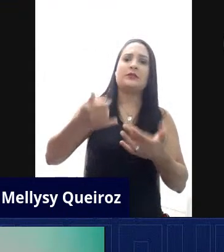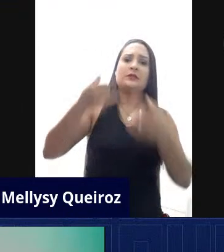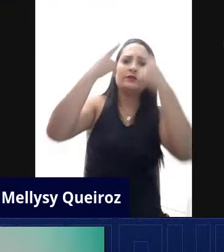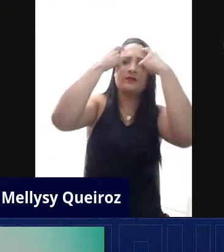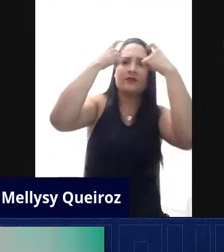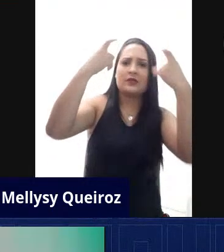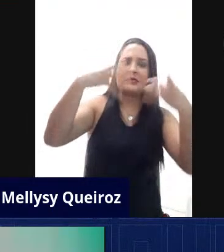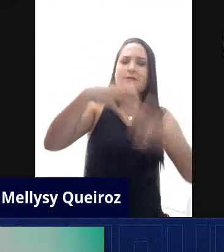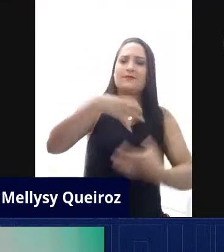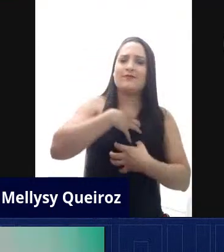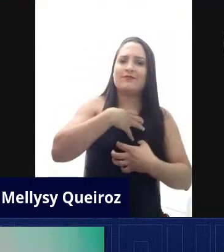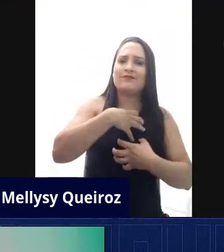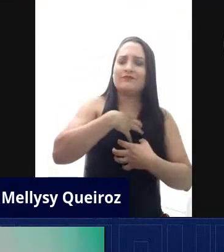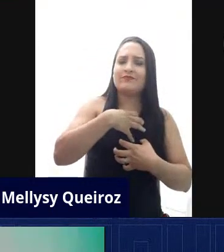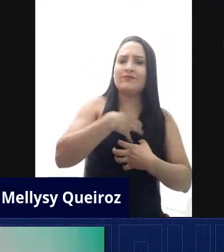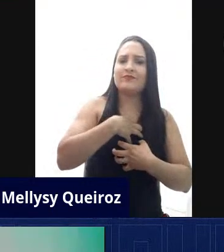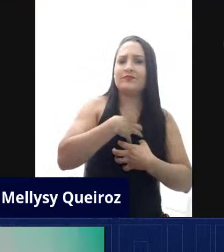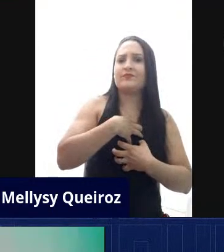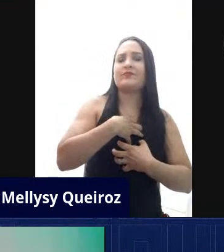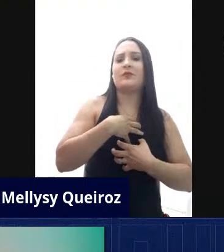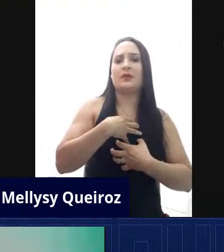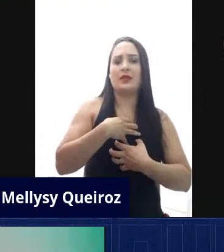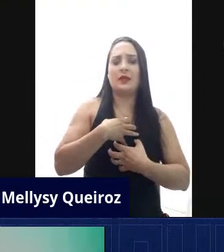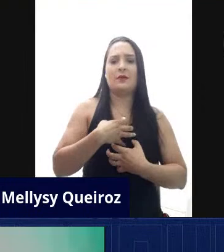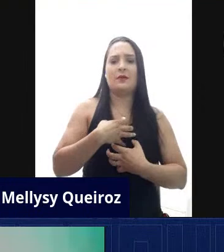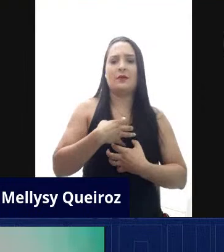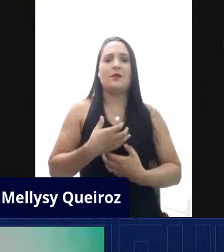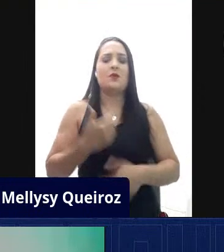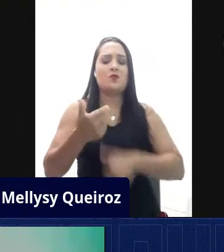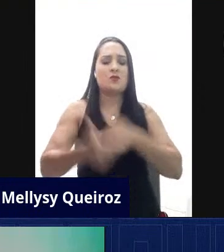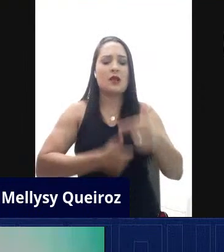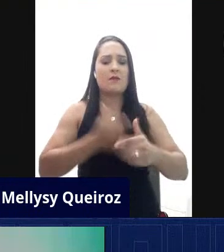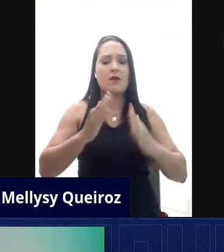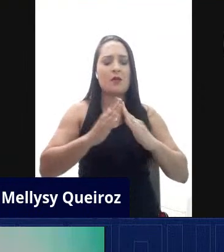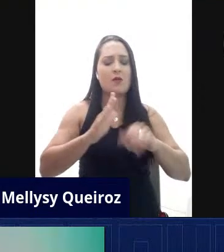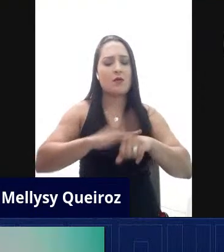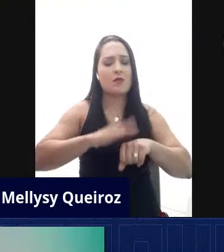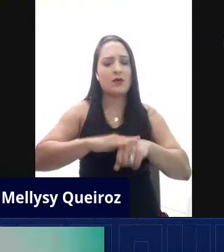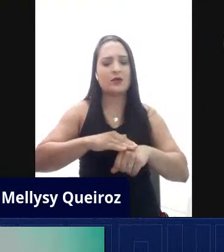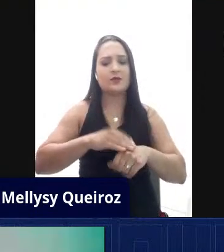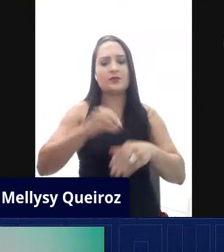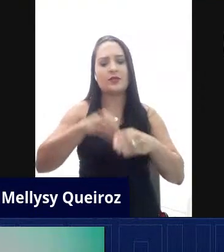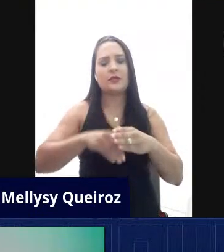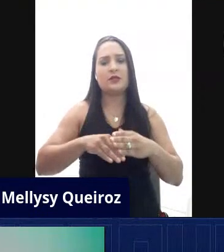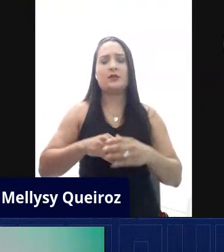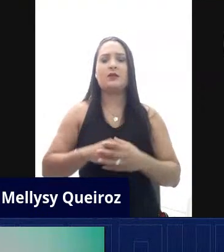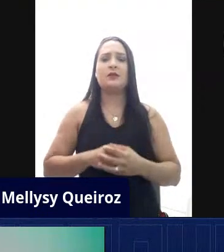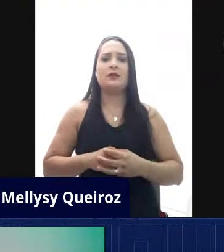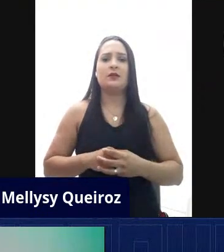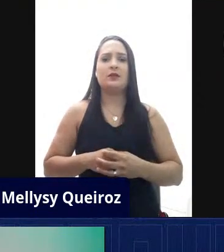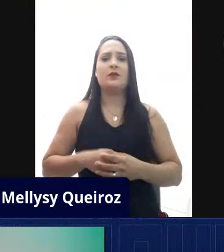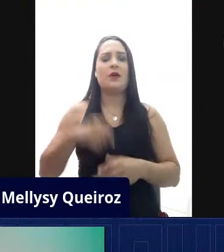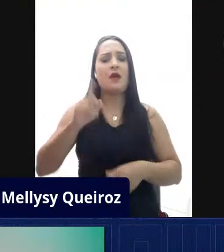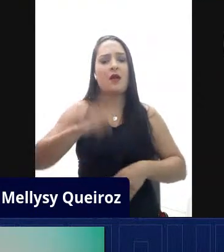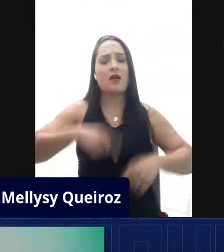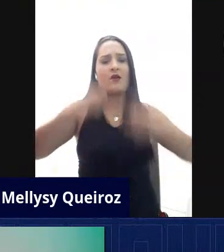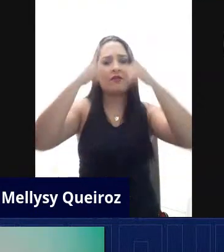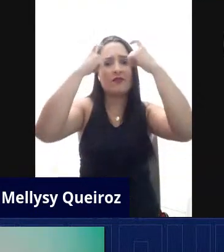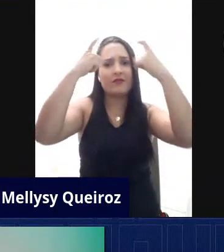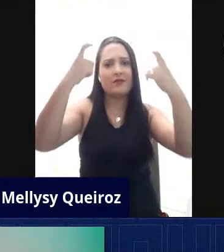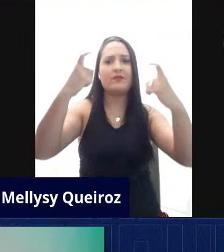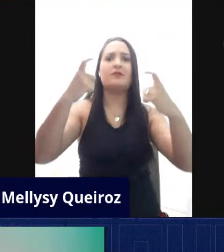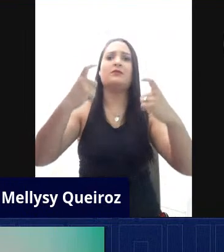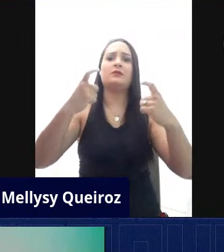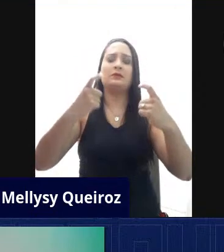exploração doméstica, do trabalho doméstico, né, nos lares, também é uma forma de violência, né? Então, essa campanha, ela vem num momento muito